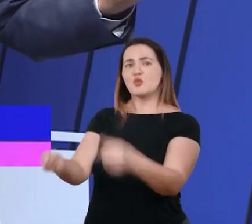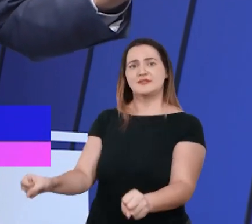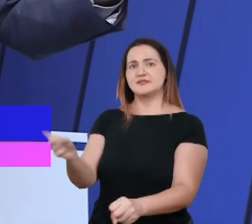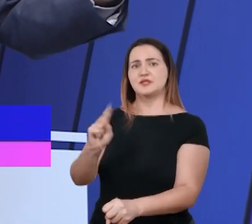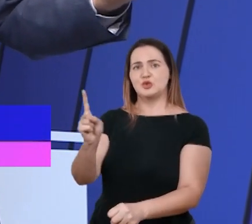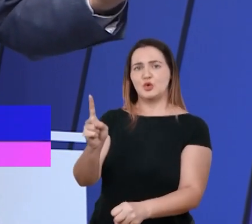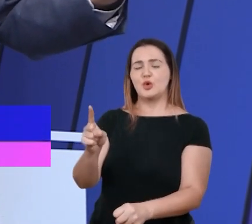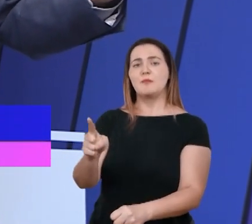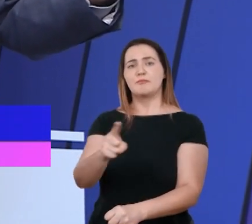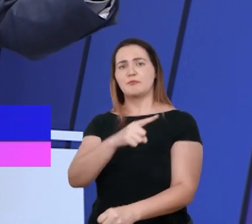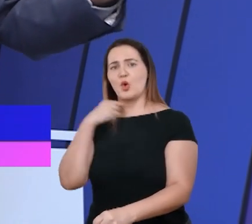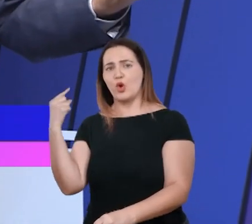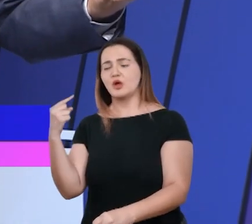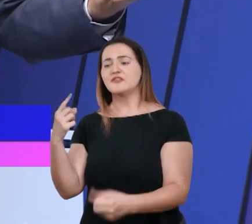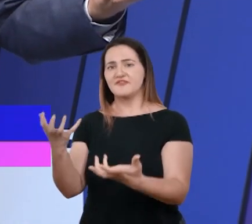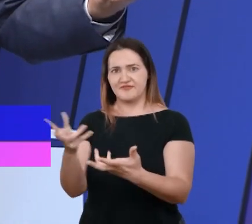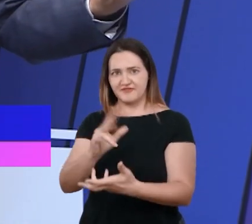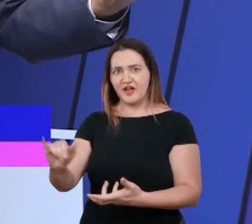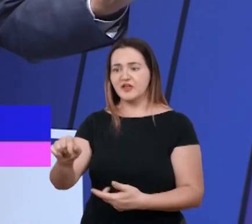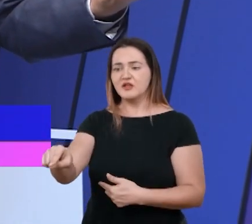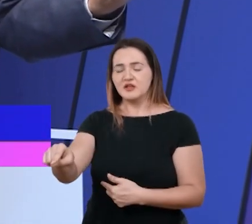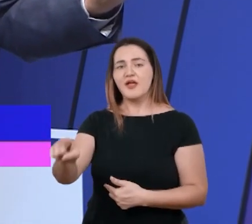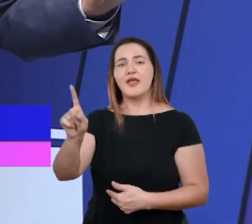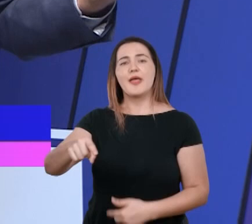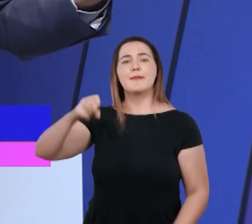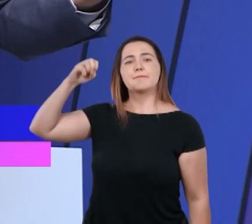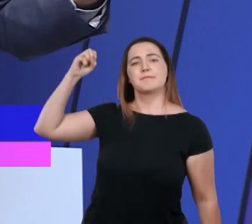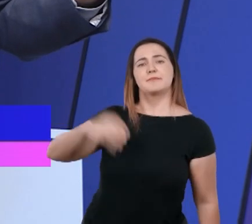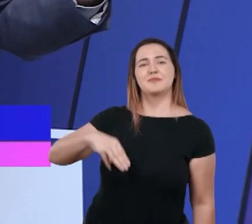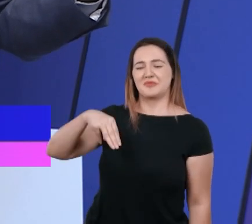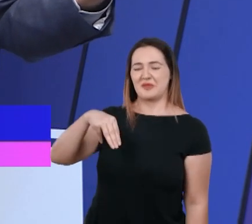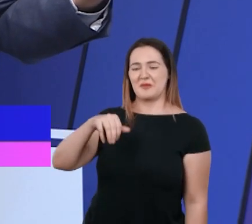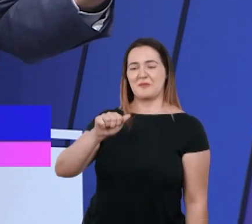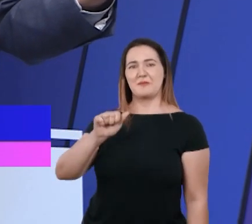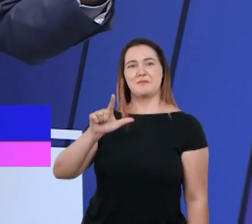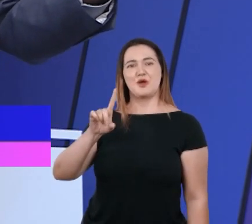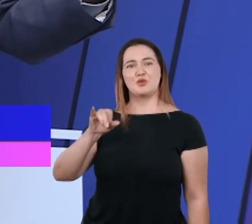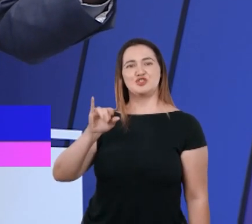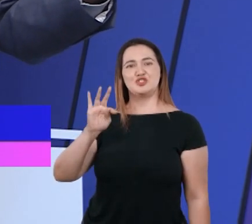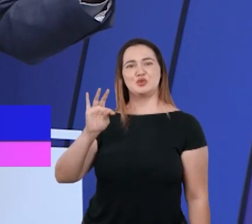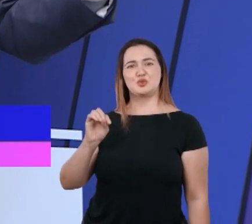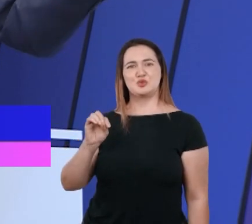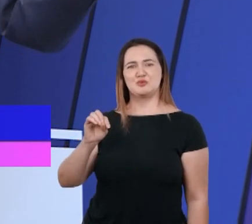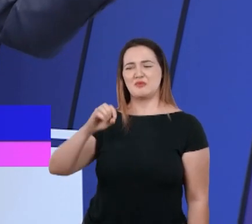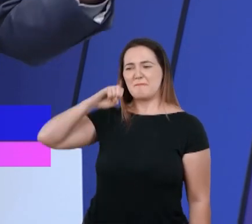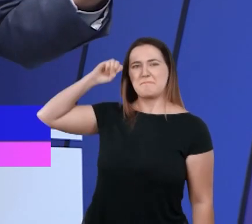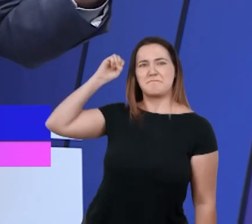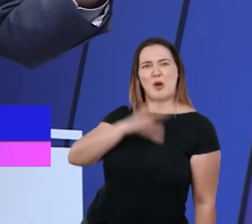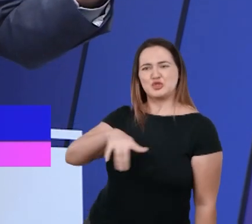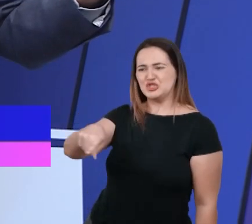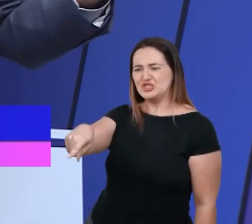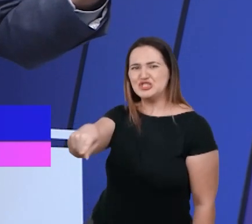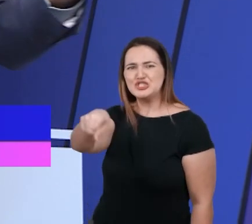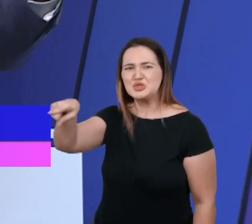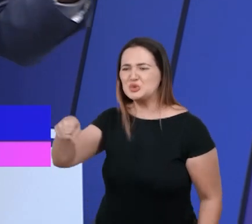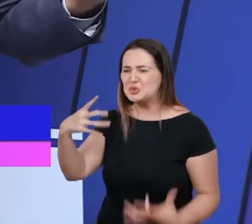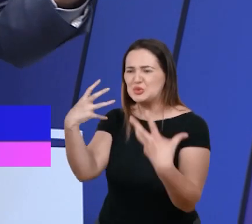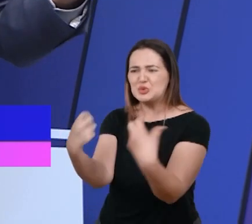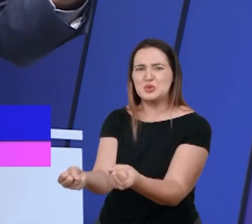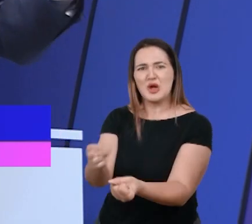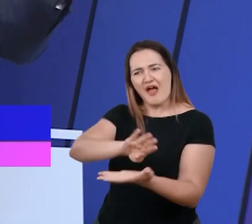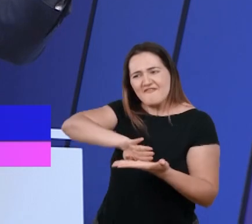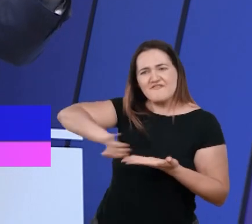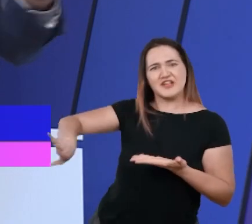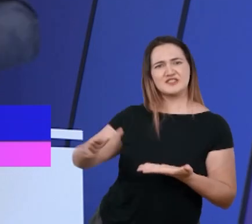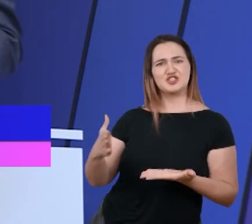essa é uma palavra muito forte, é uma palavra pesada e que às vezes nos assusta. Mas existem os malditos, que são aqueles que não aceitam a Cristo Jesus. Esses